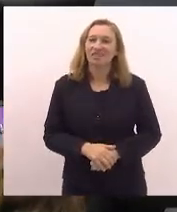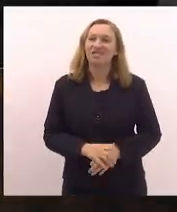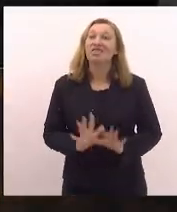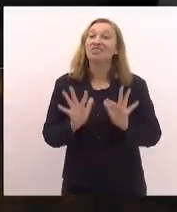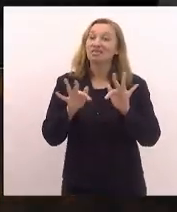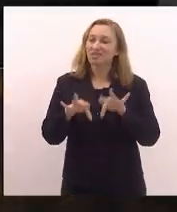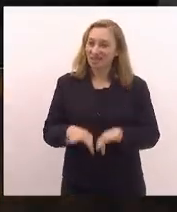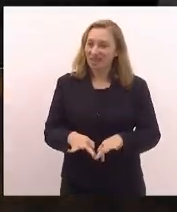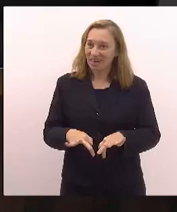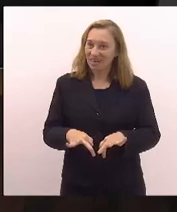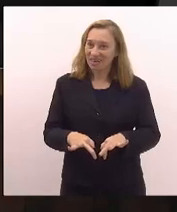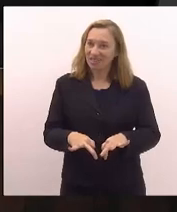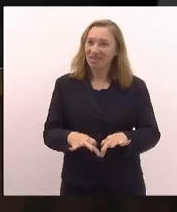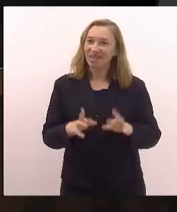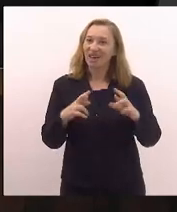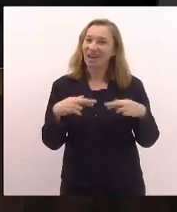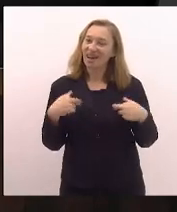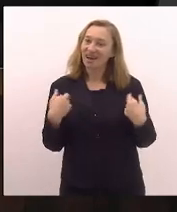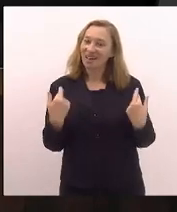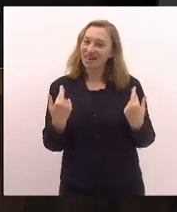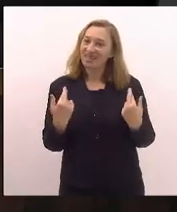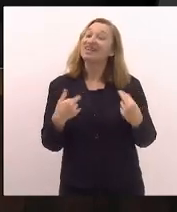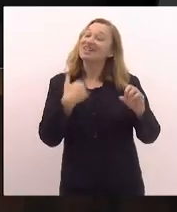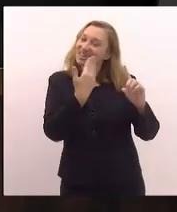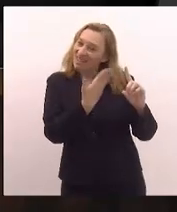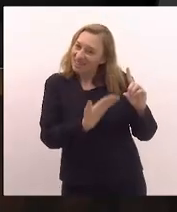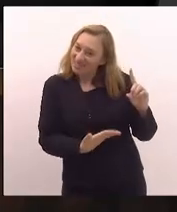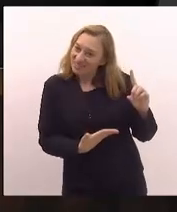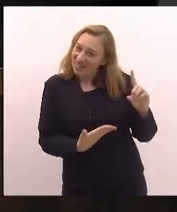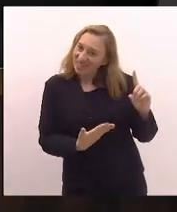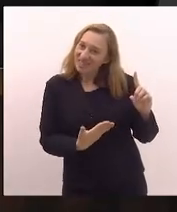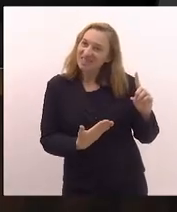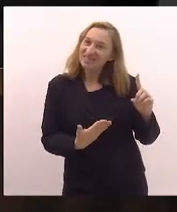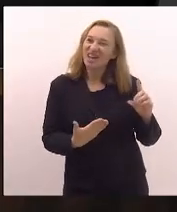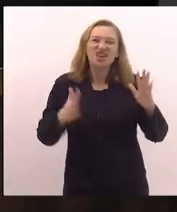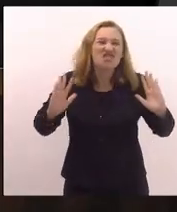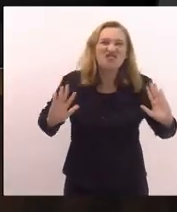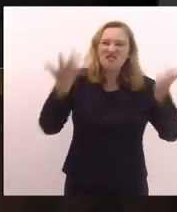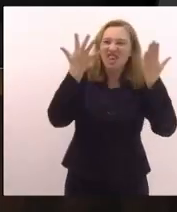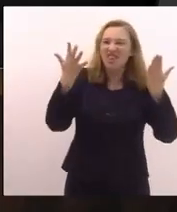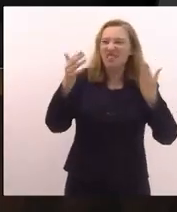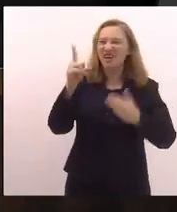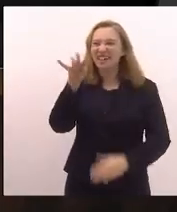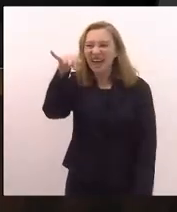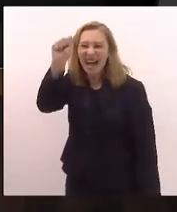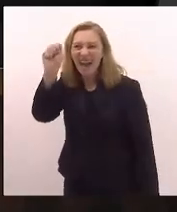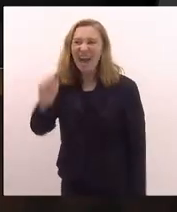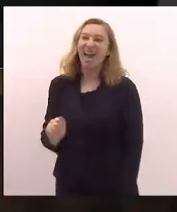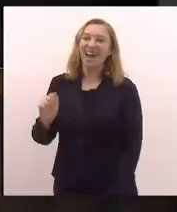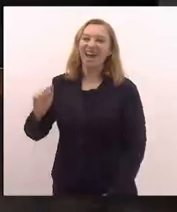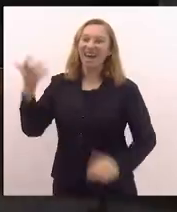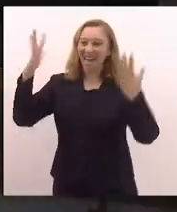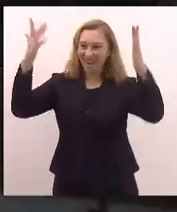Declaro encerrada a presente sessão e viva as nossas dandaras!